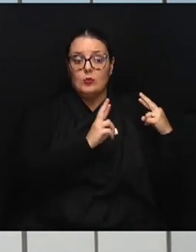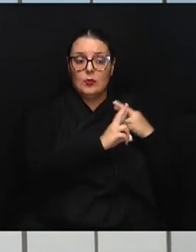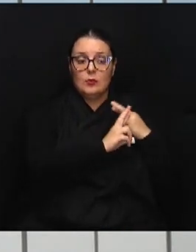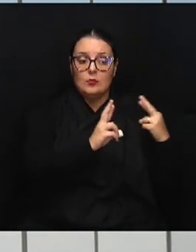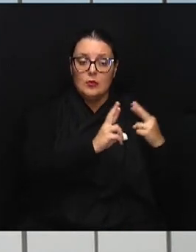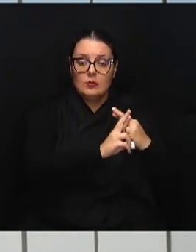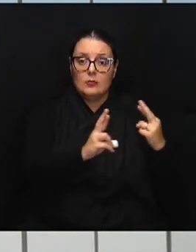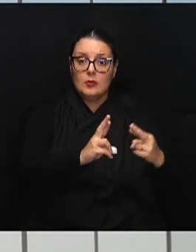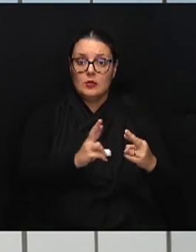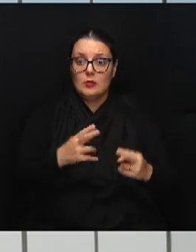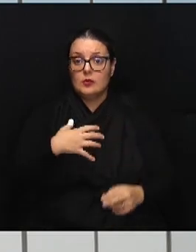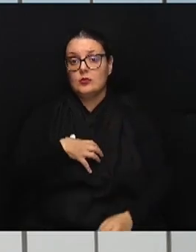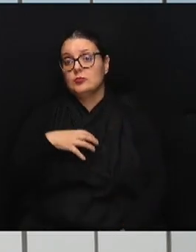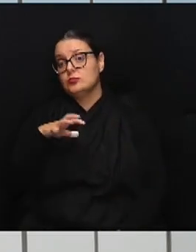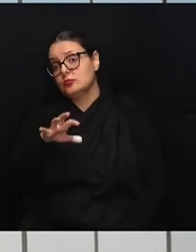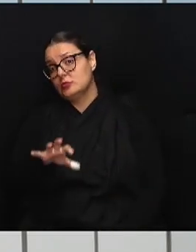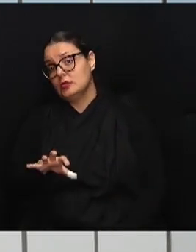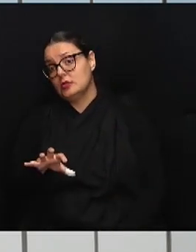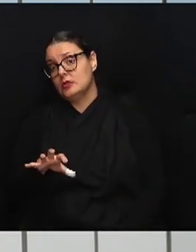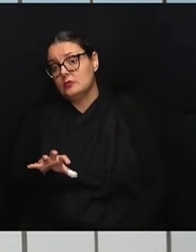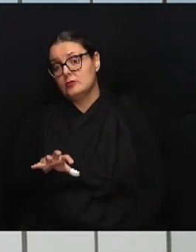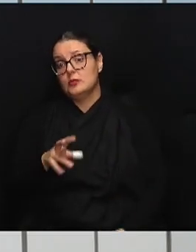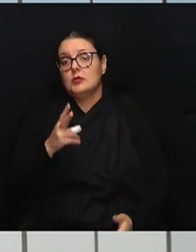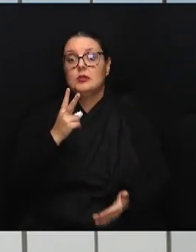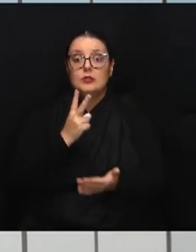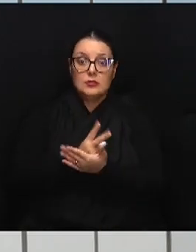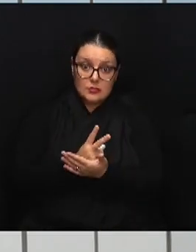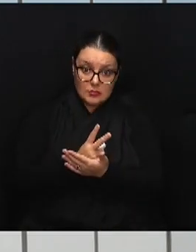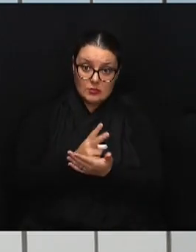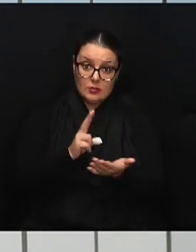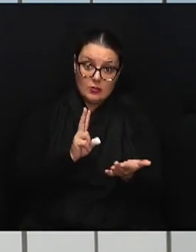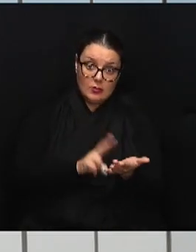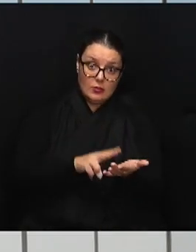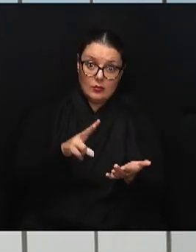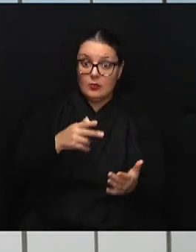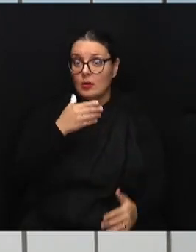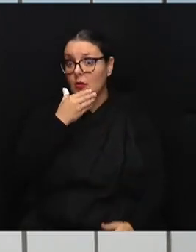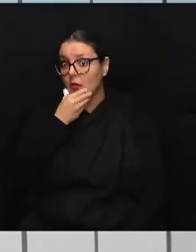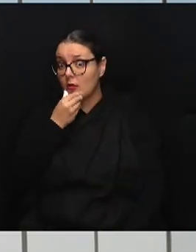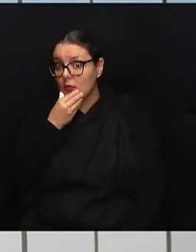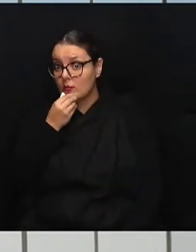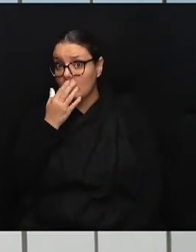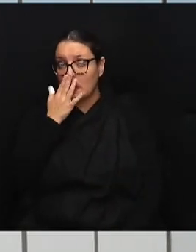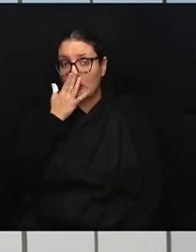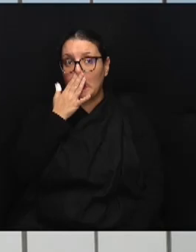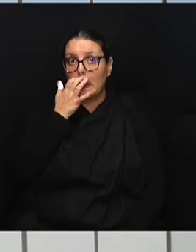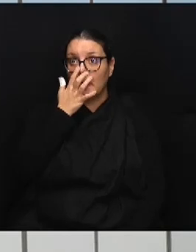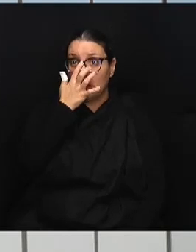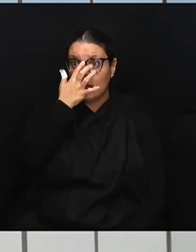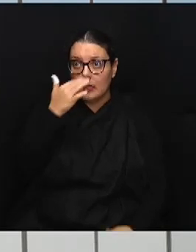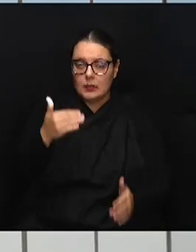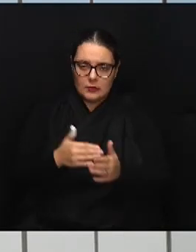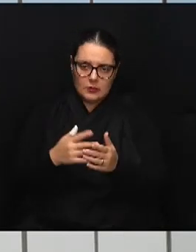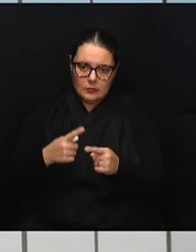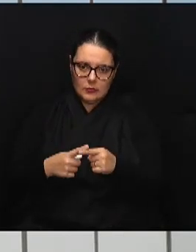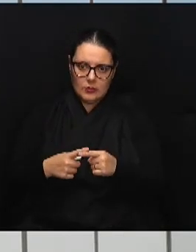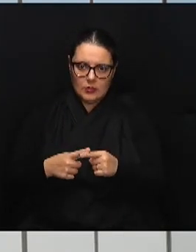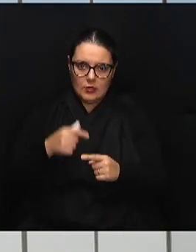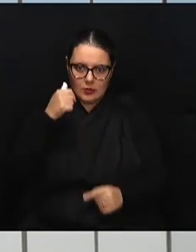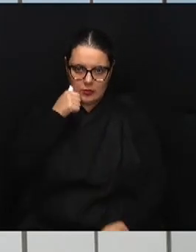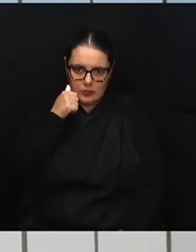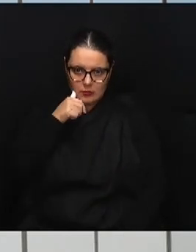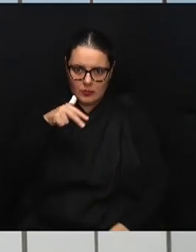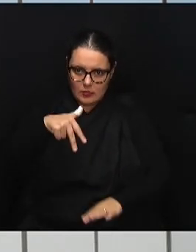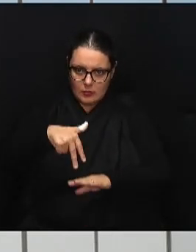numa determinada forma que sempre foi muito vantajosa para o homem, até porque a mulher era vista como